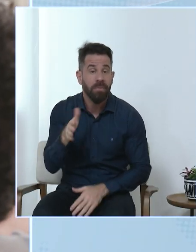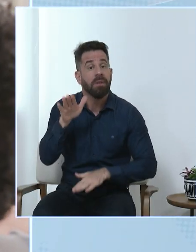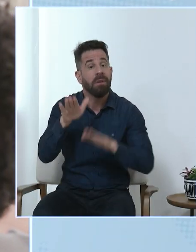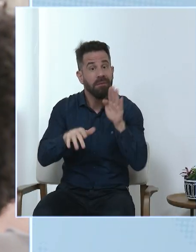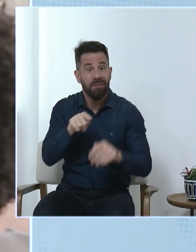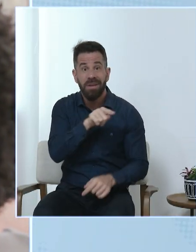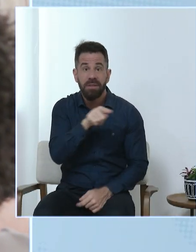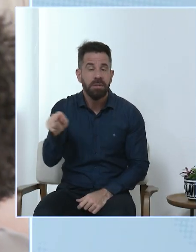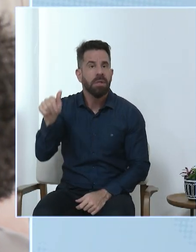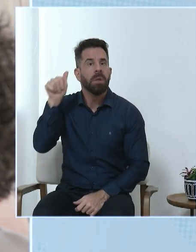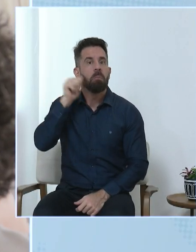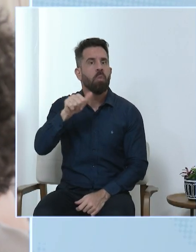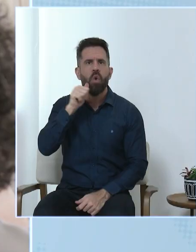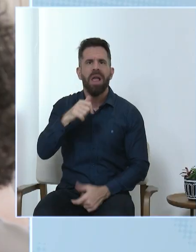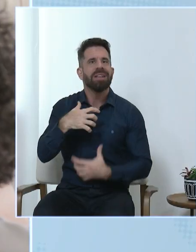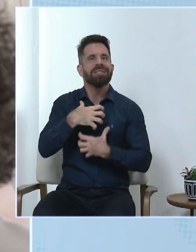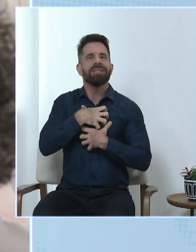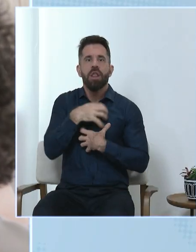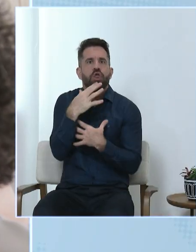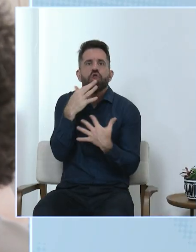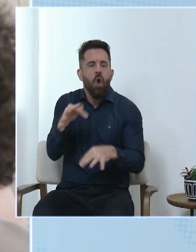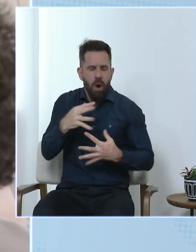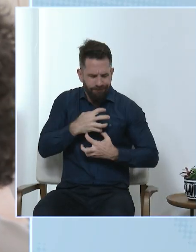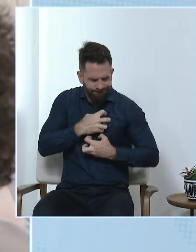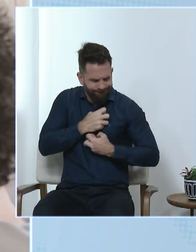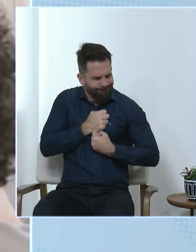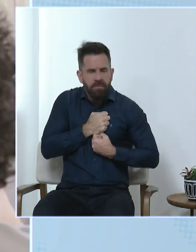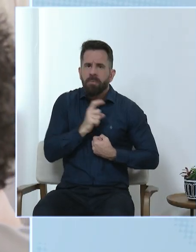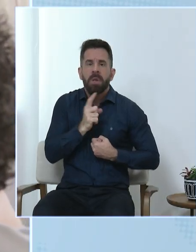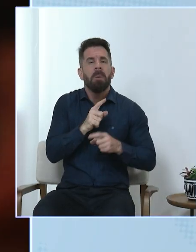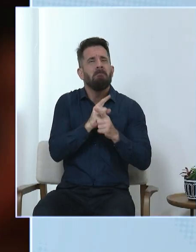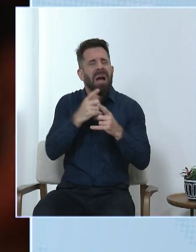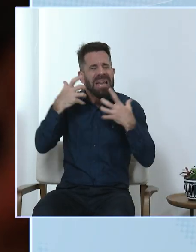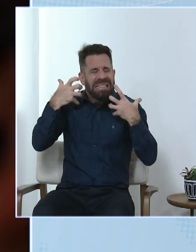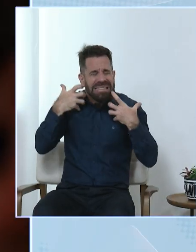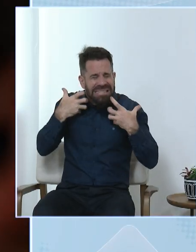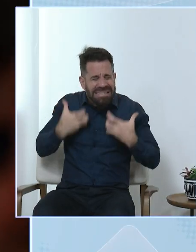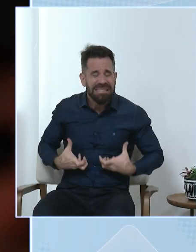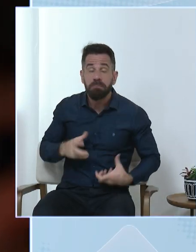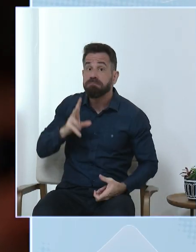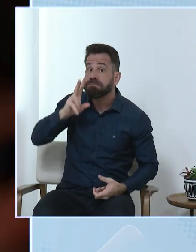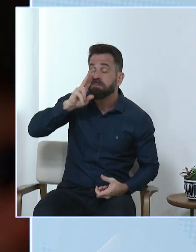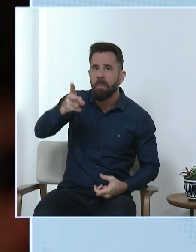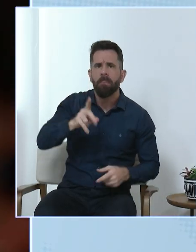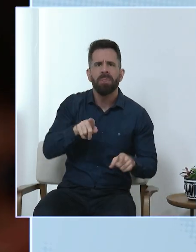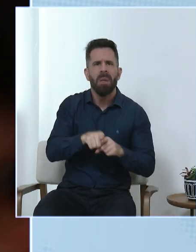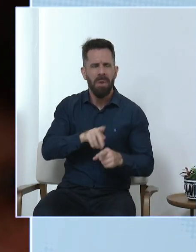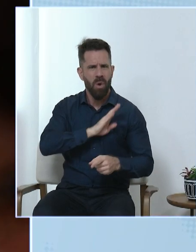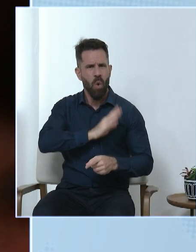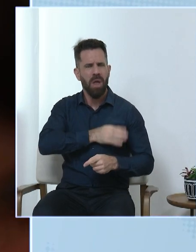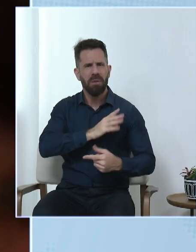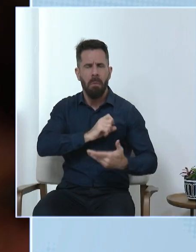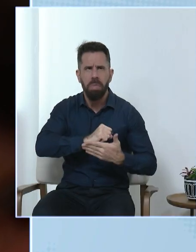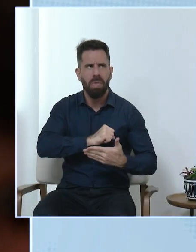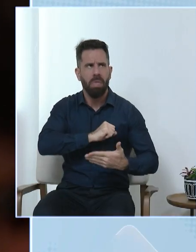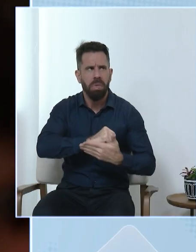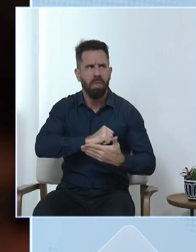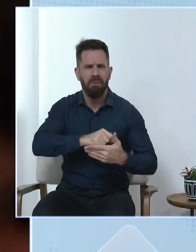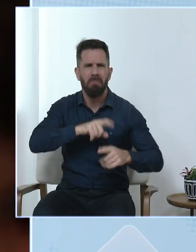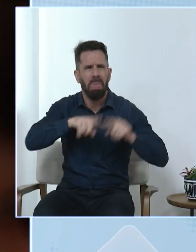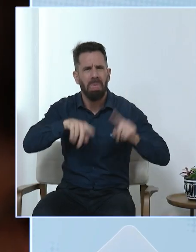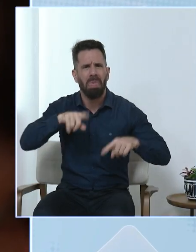vezes elas não sentem dor no peito, mas sim um cansaço inexplicável, arritmia, desconforto no